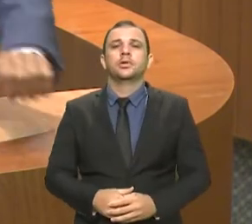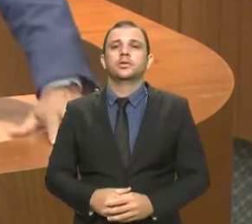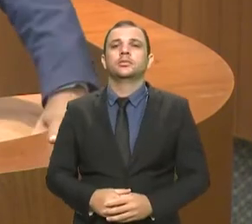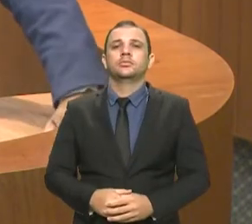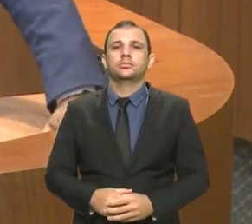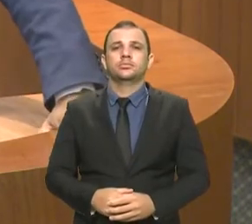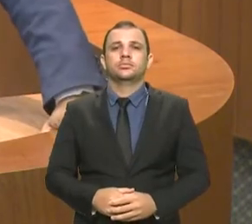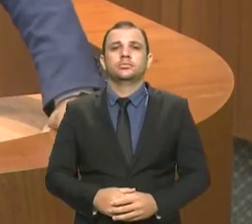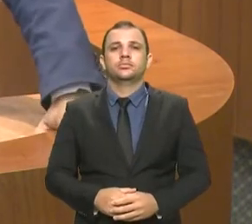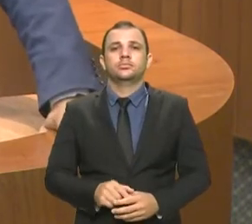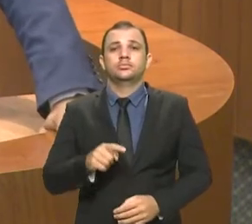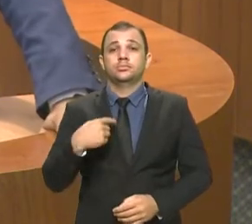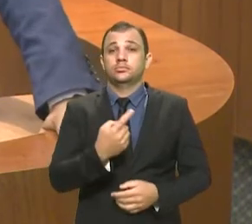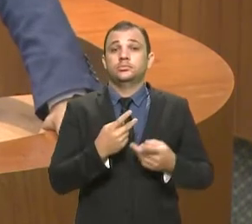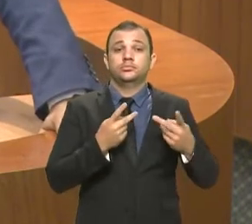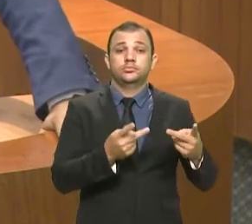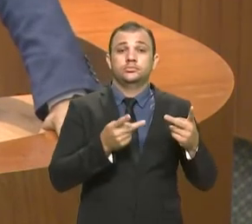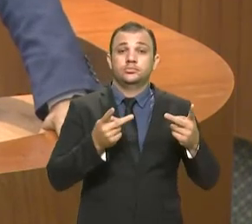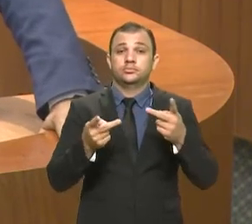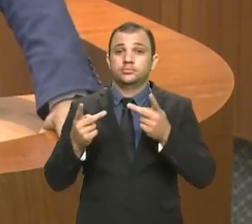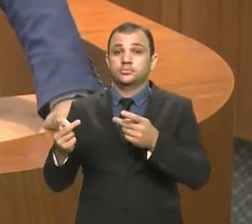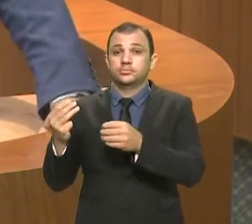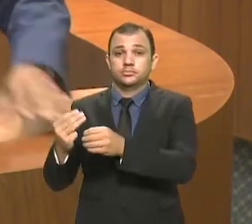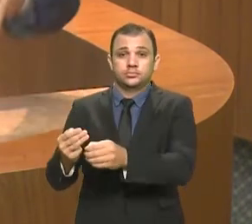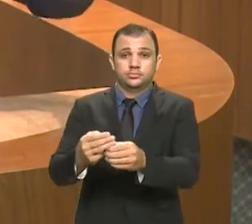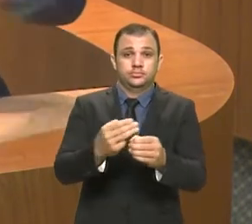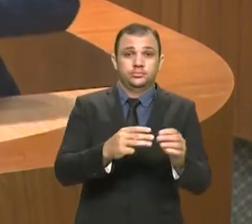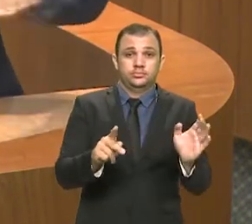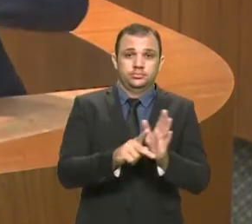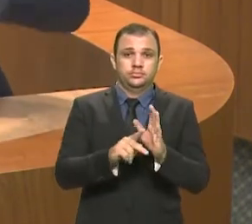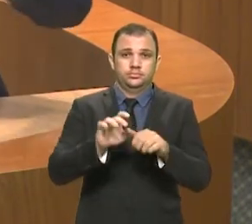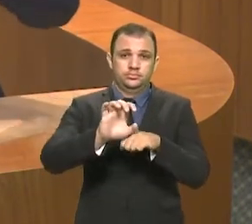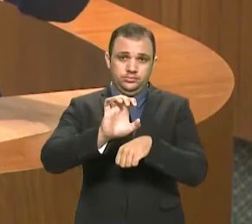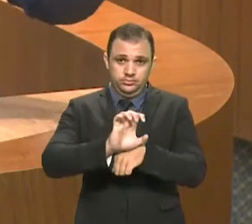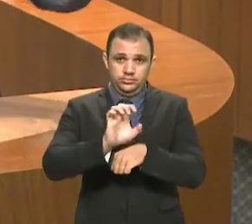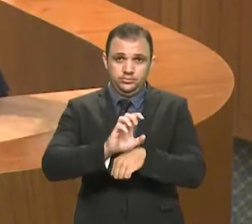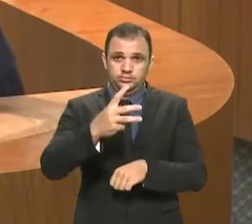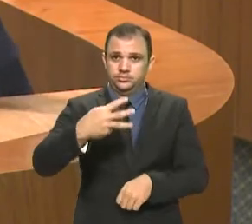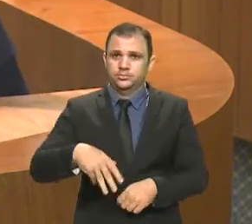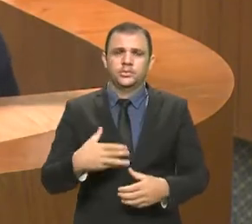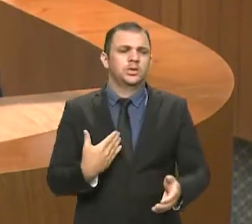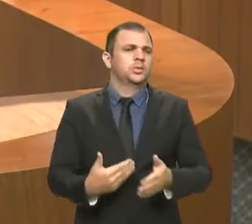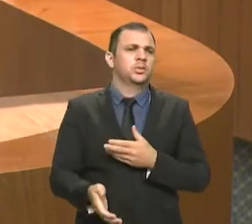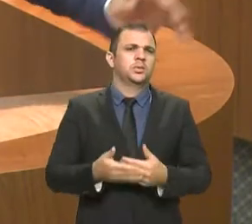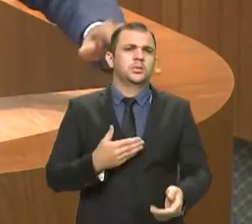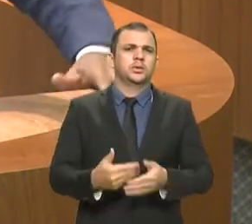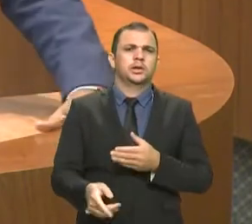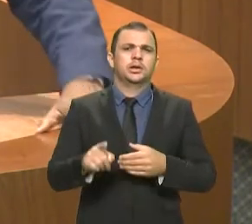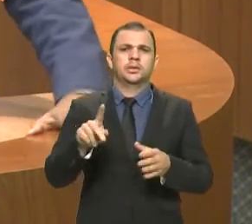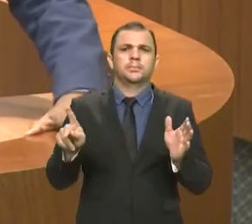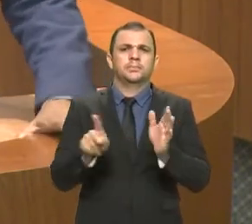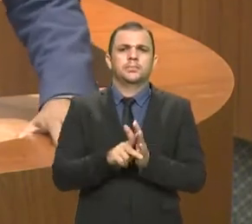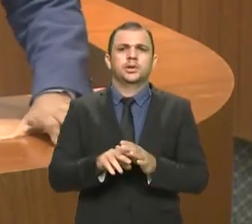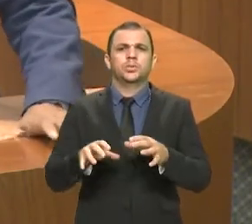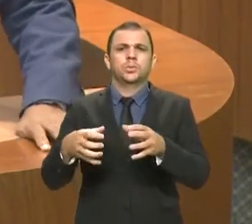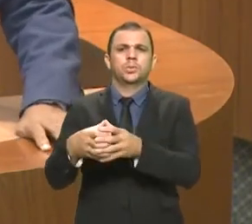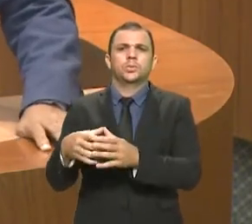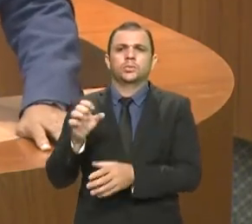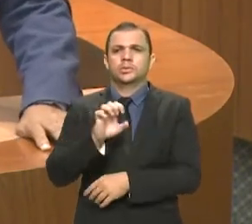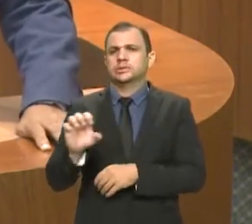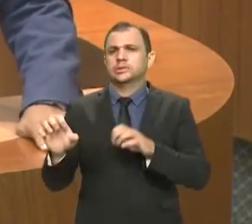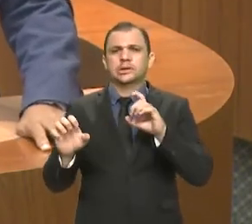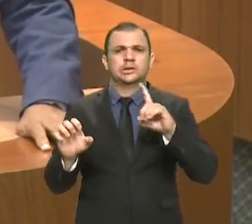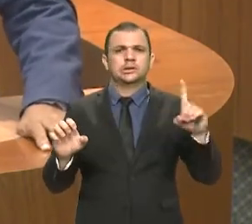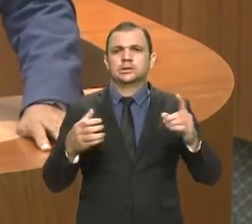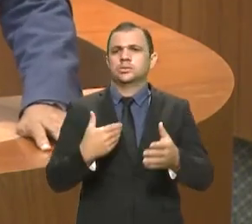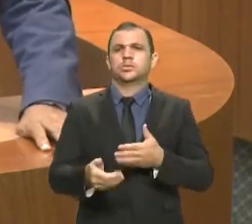Nós temos visitado municípios do interior do estado, do Maranhão, independente de lado, independente de esquerda ou de direita. Já visitei e fui